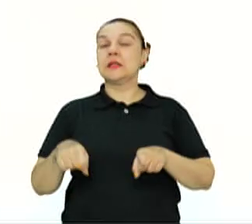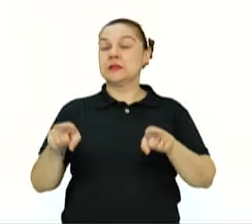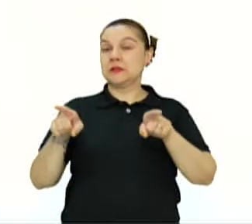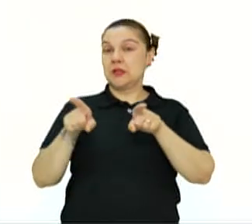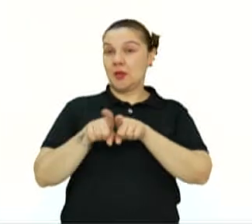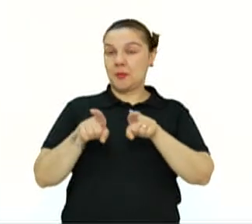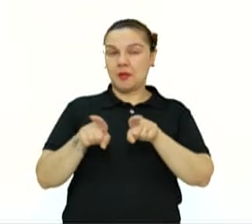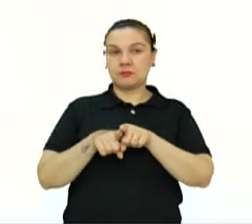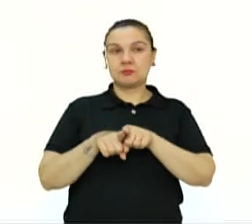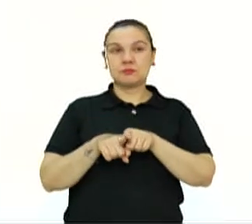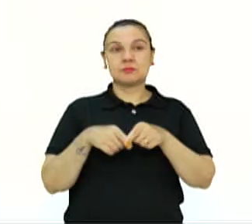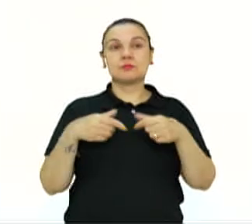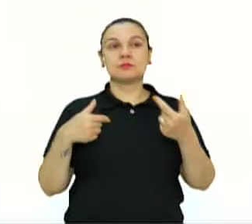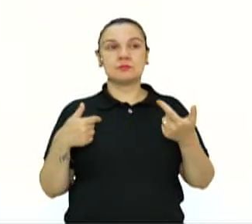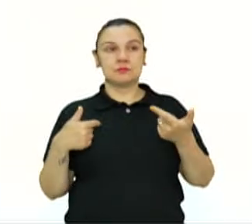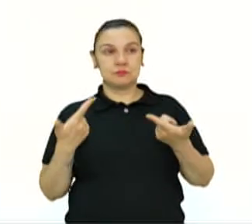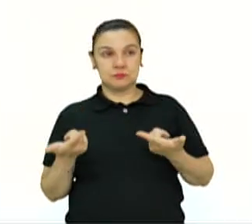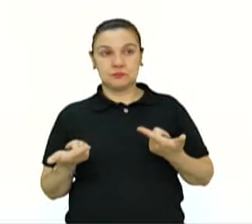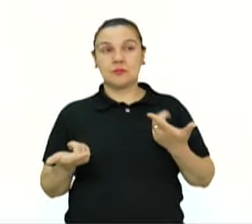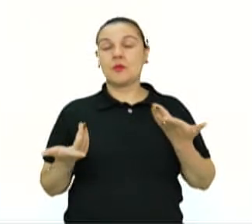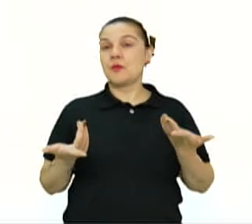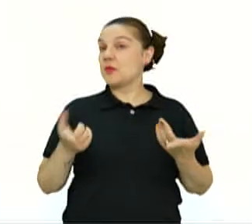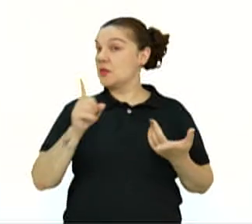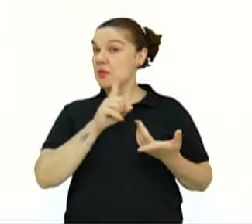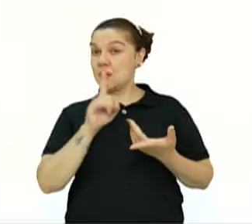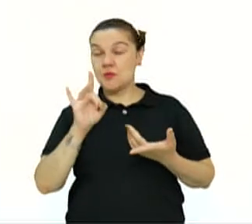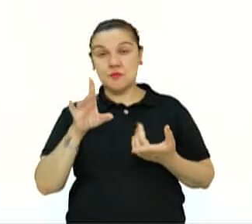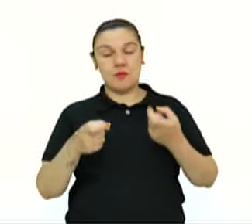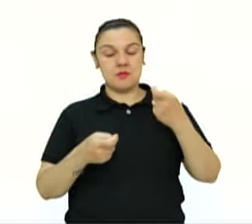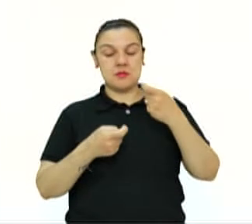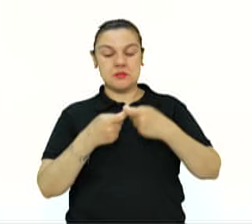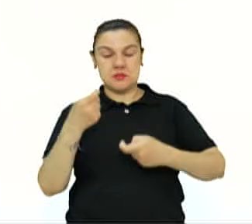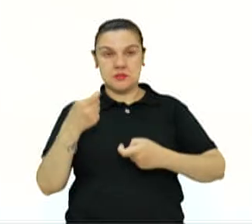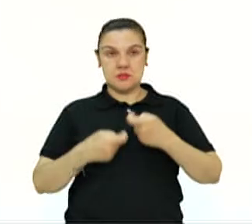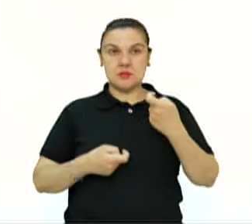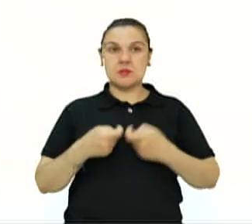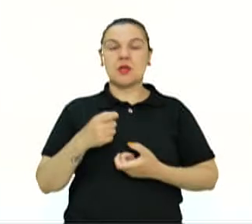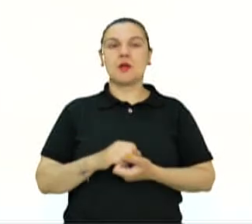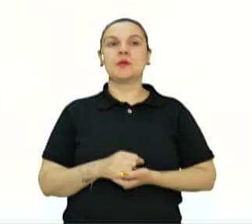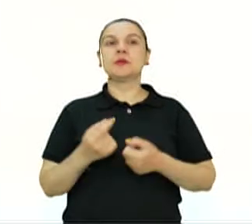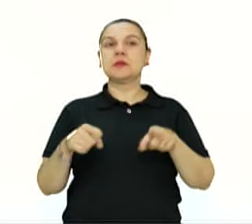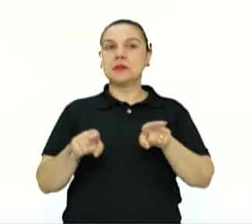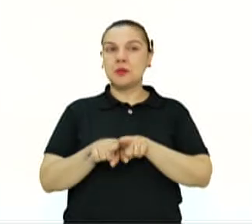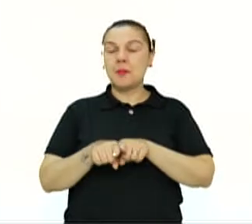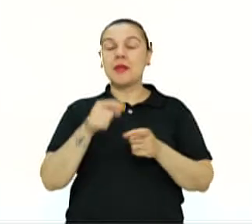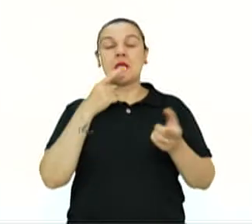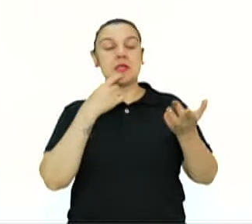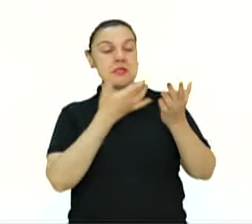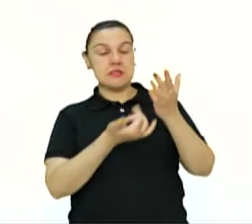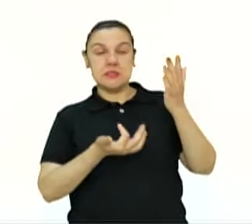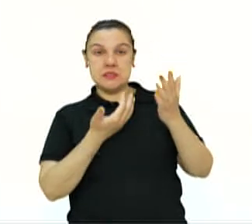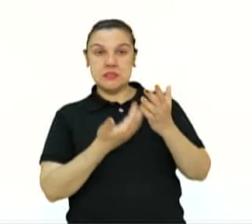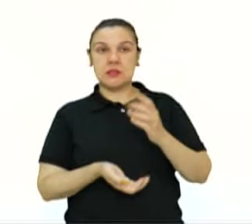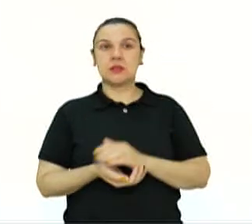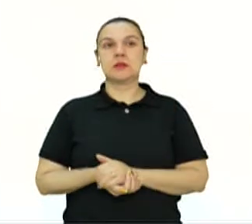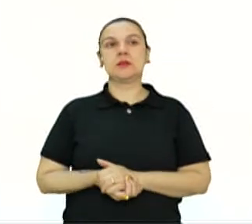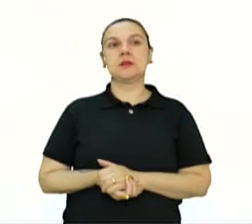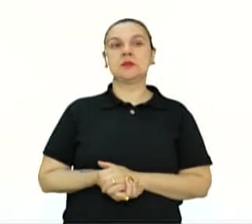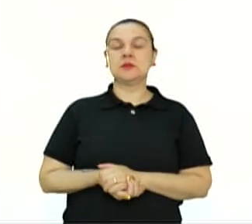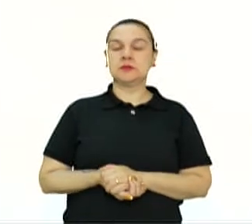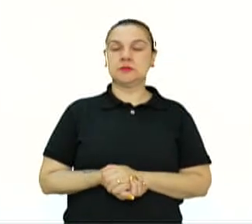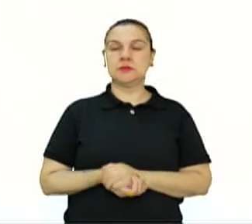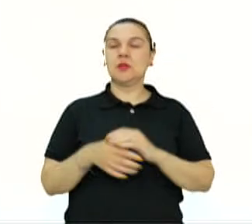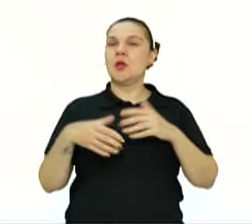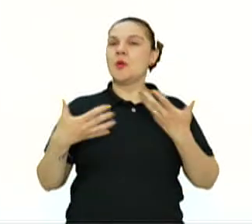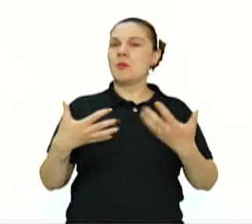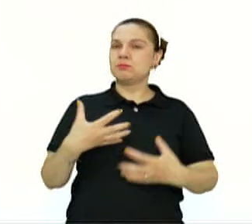pode ser transmitida, tá? Pelo contato não só sexual, né? Mas pelo contato sanguíneo, por exemplo.